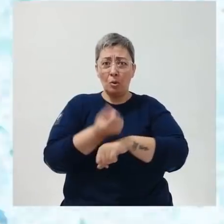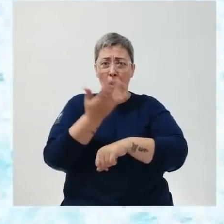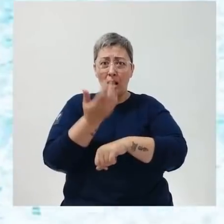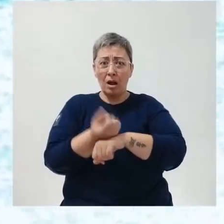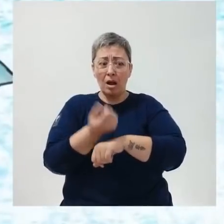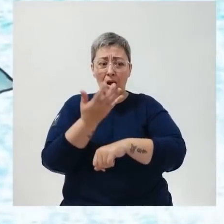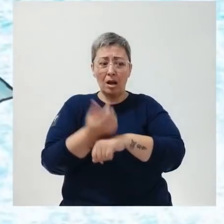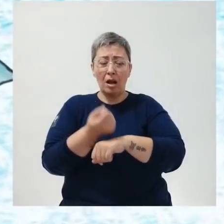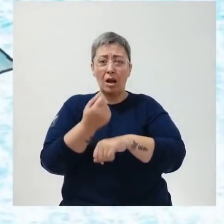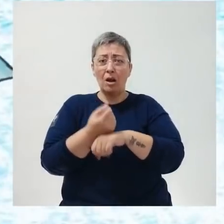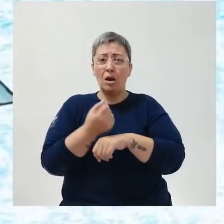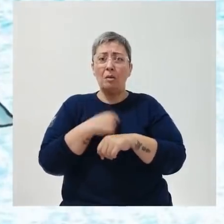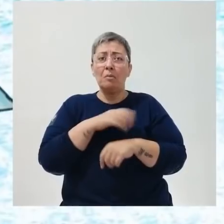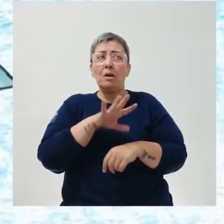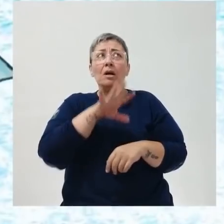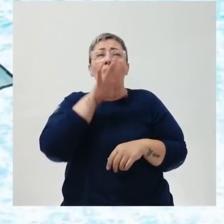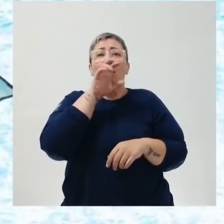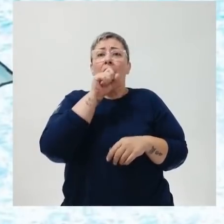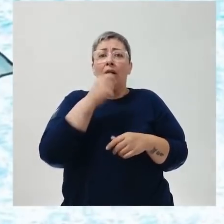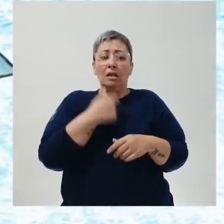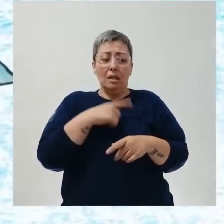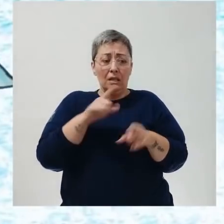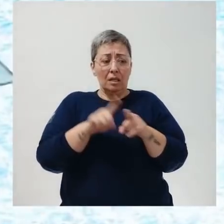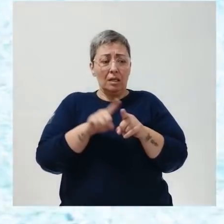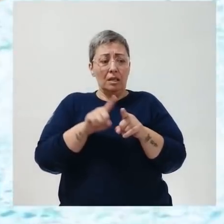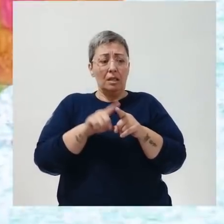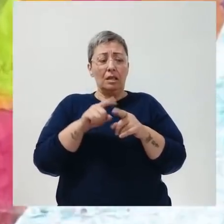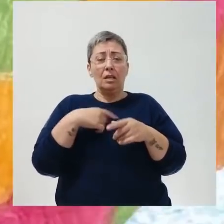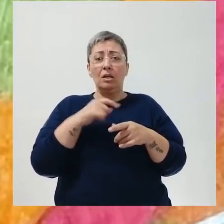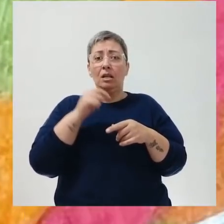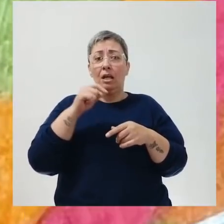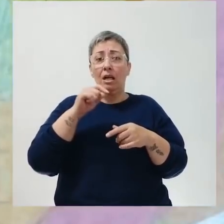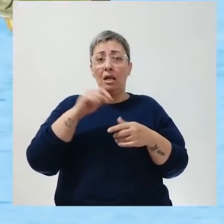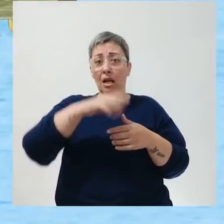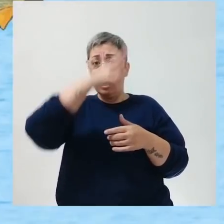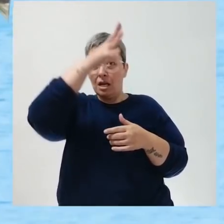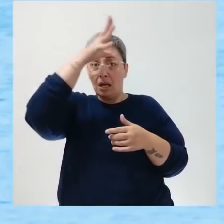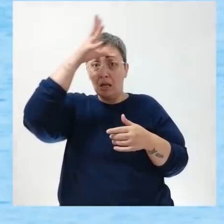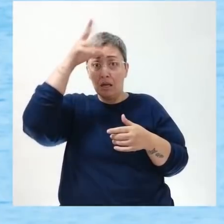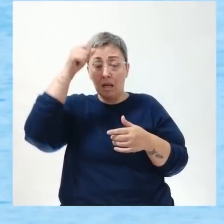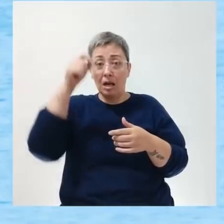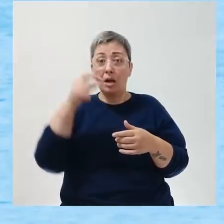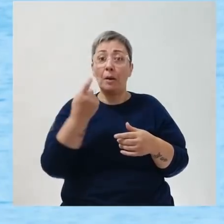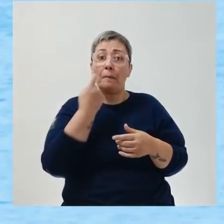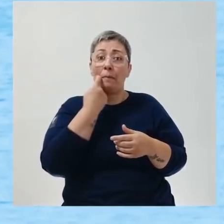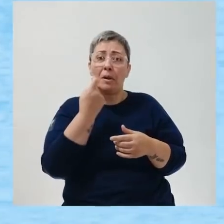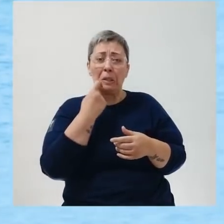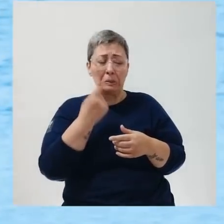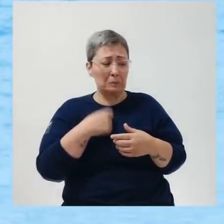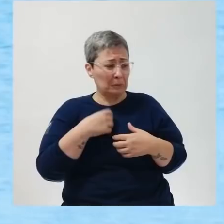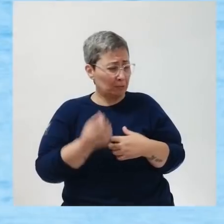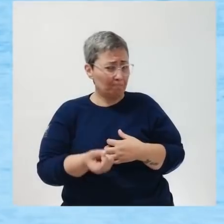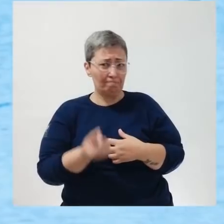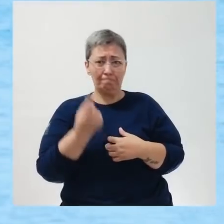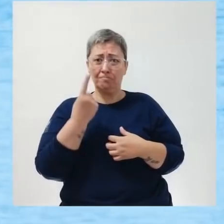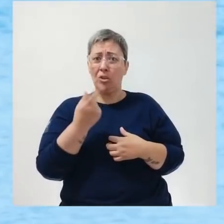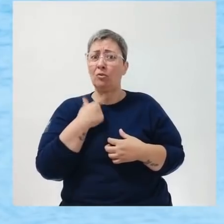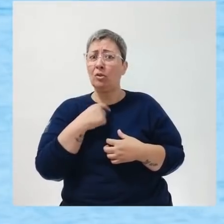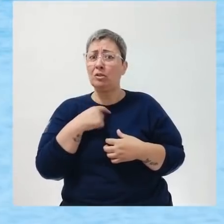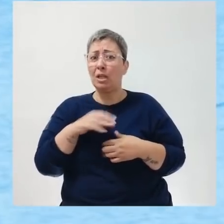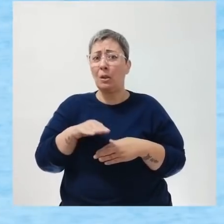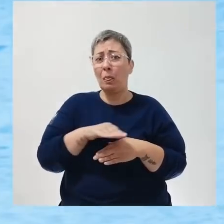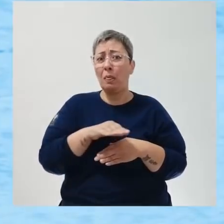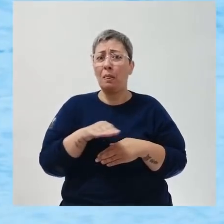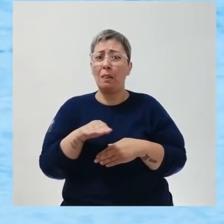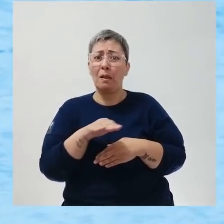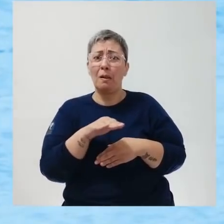e teve de sair da água para respirar. Na Amazônia, o tucunaré se sentiu estranho, com vontade de sair